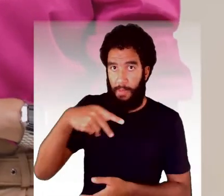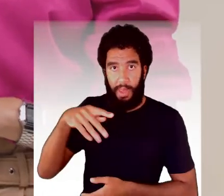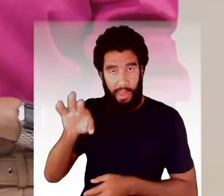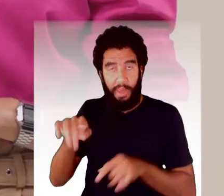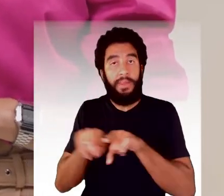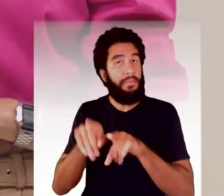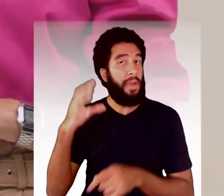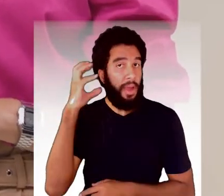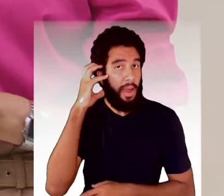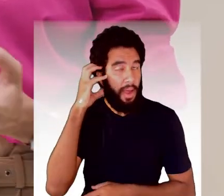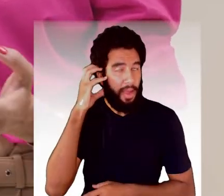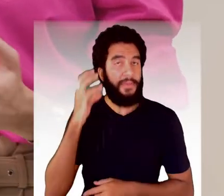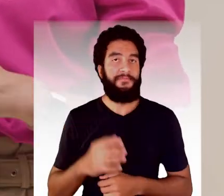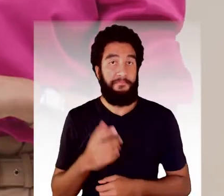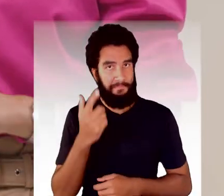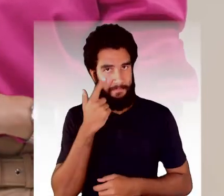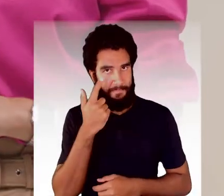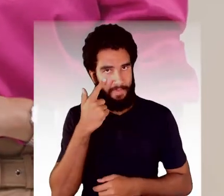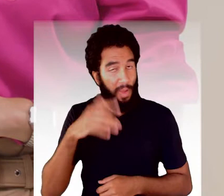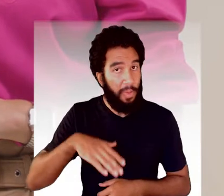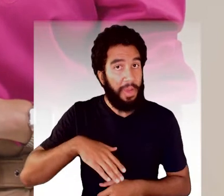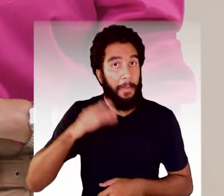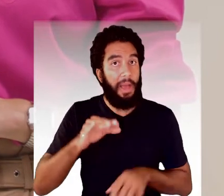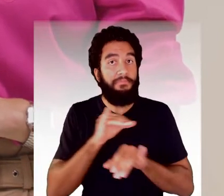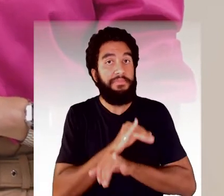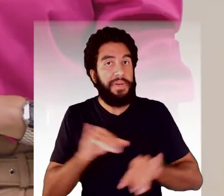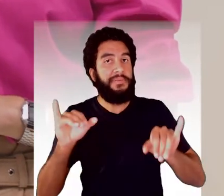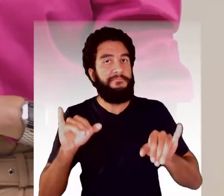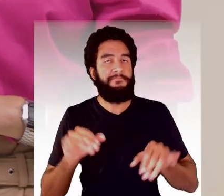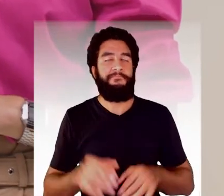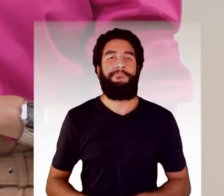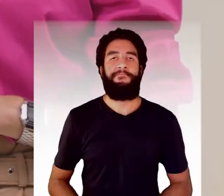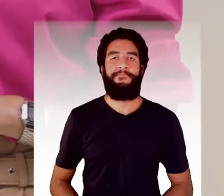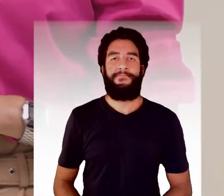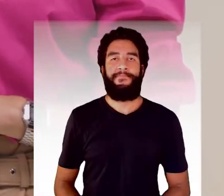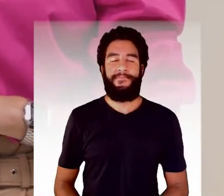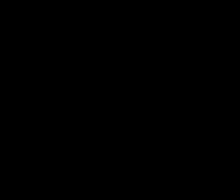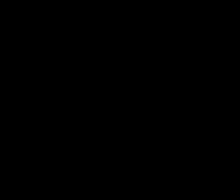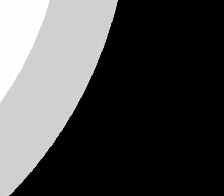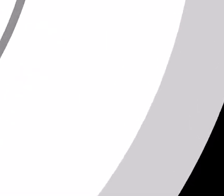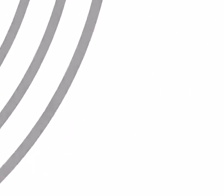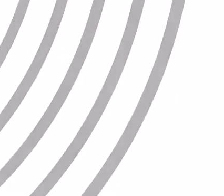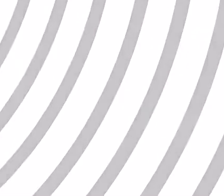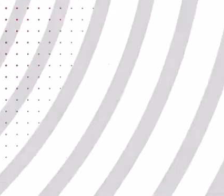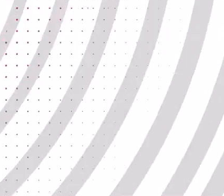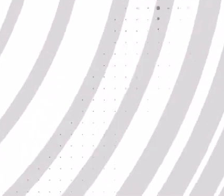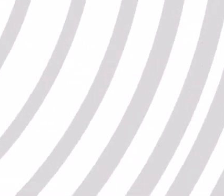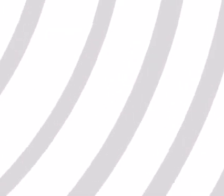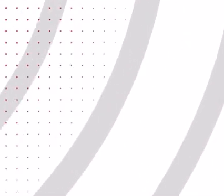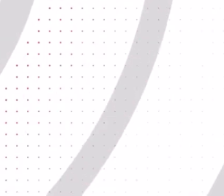sobre as notícias do MPT é a rádio da instituição. Vamos acompanhar o que mais repercutiu por lá.